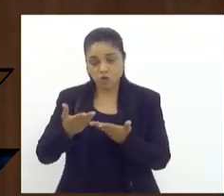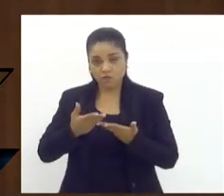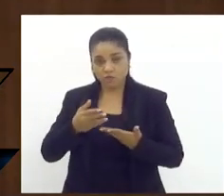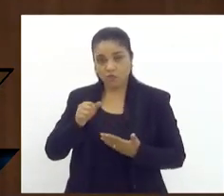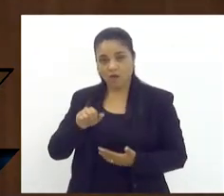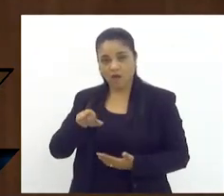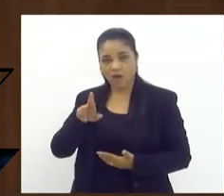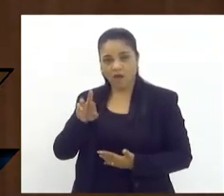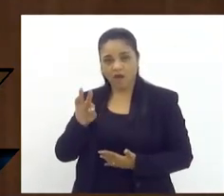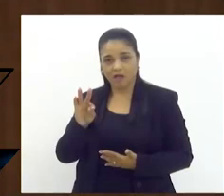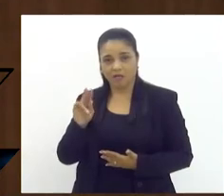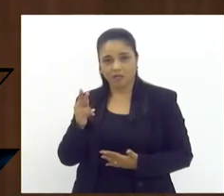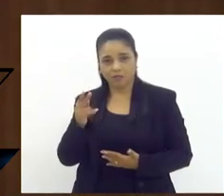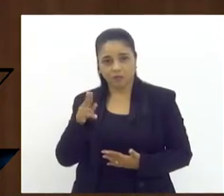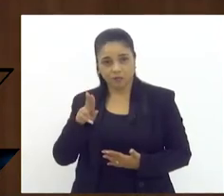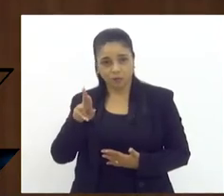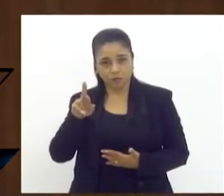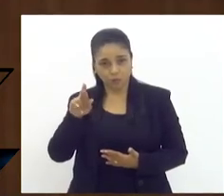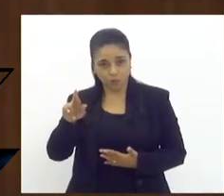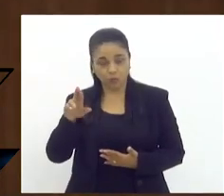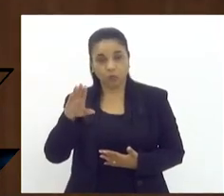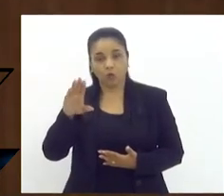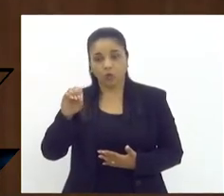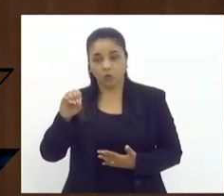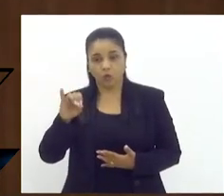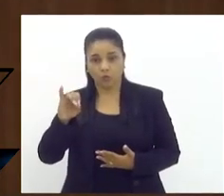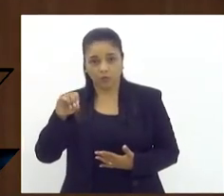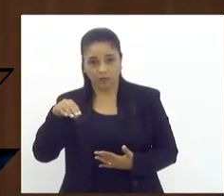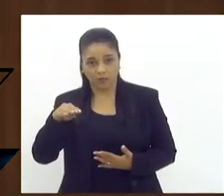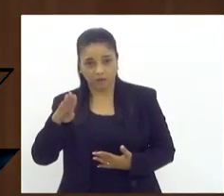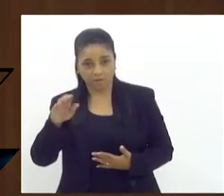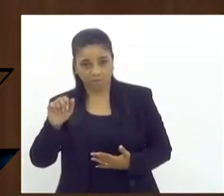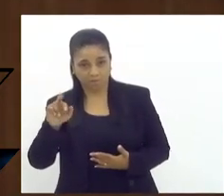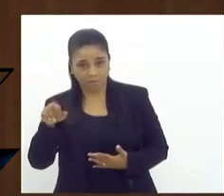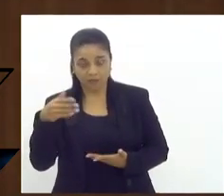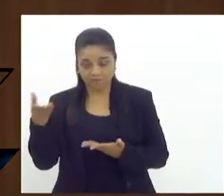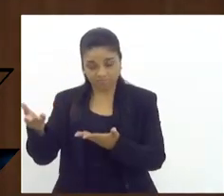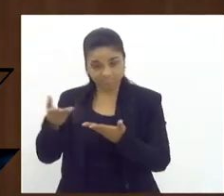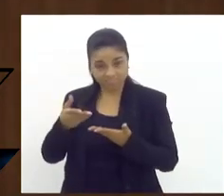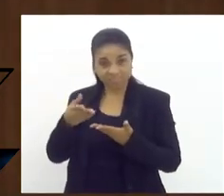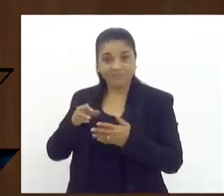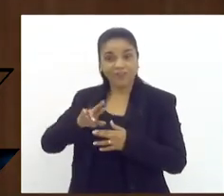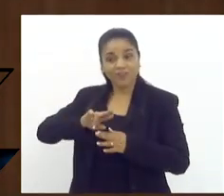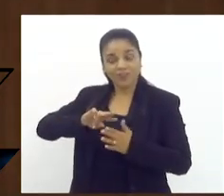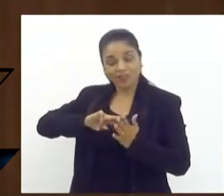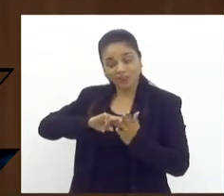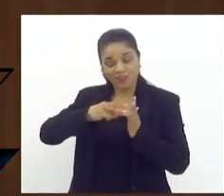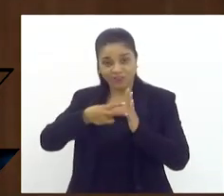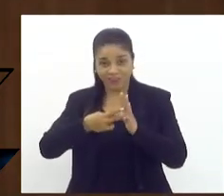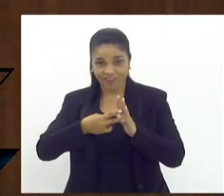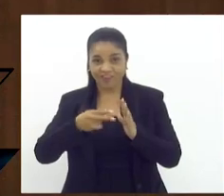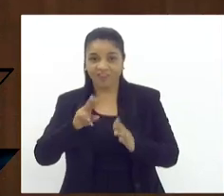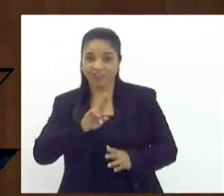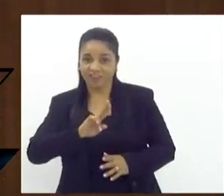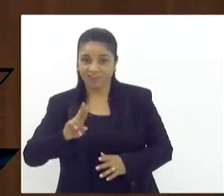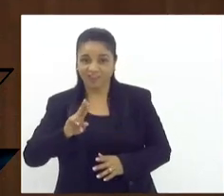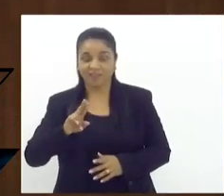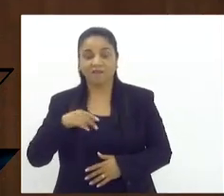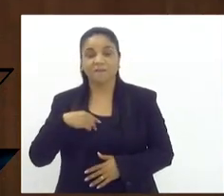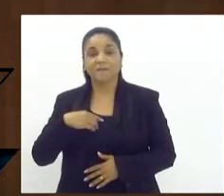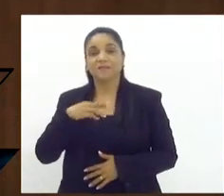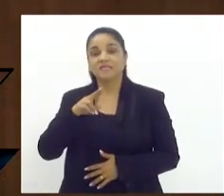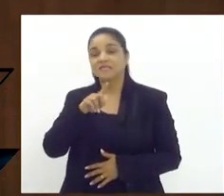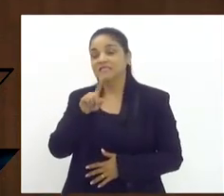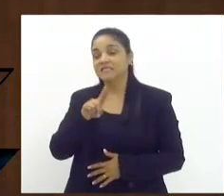Coimbra o Zico que também completou 70 anos e que tem uma história muito